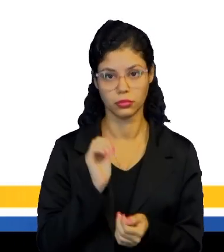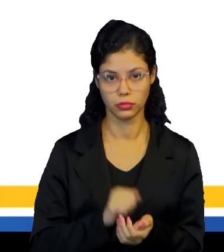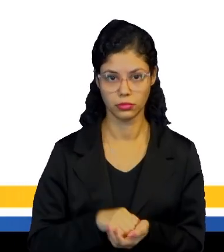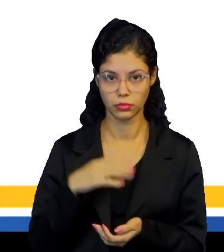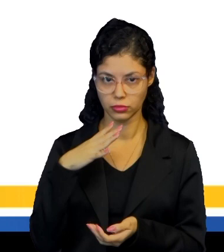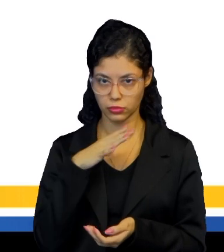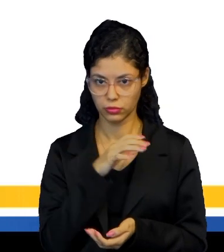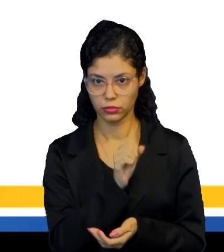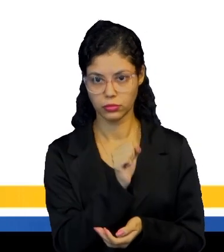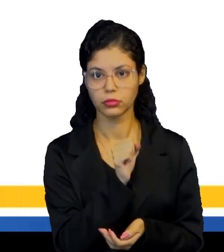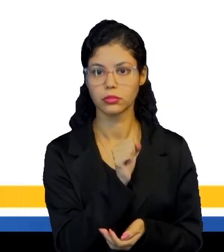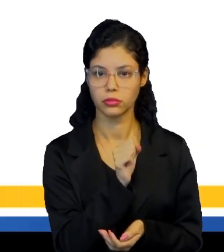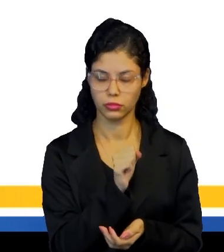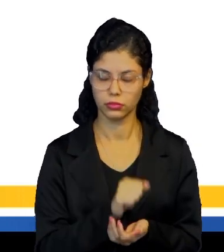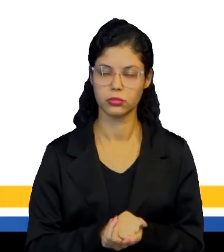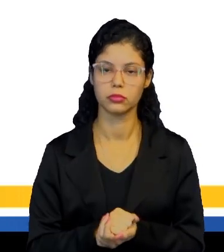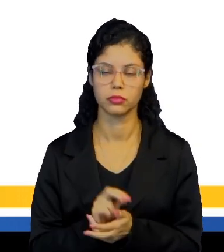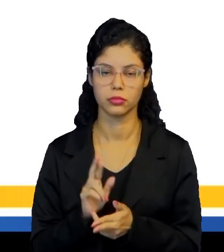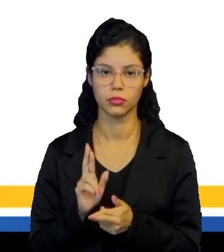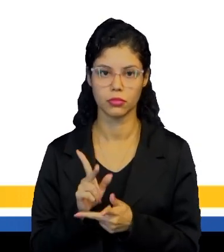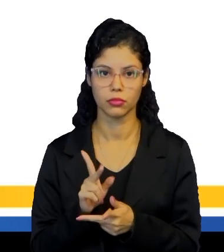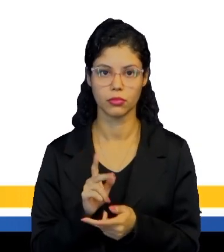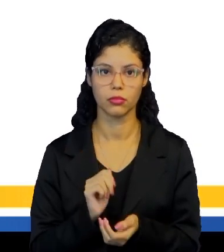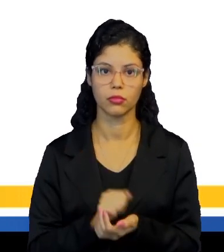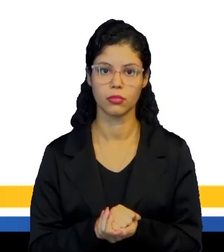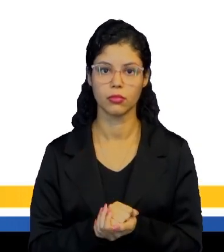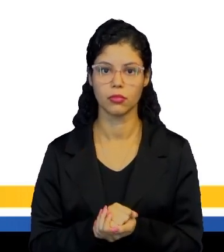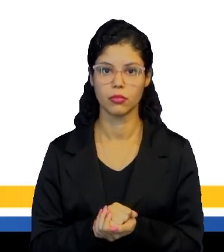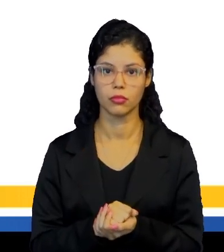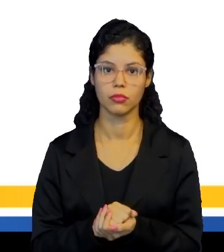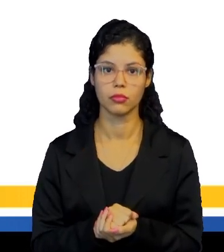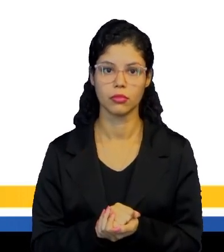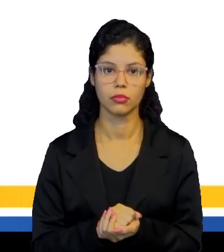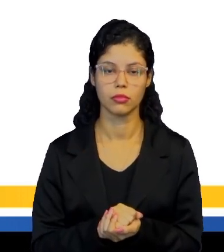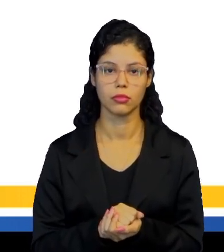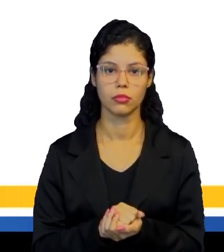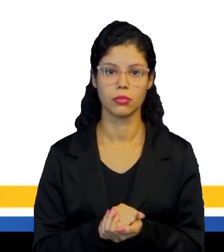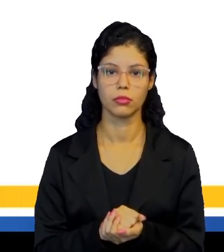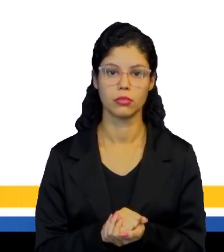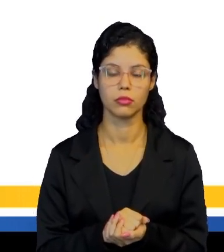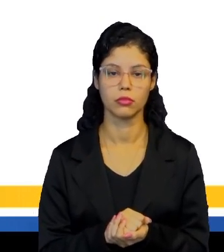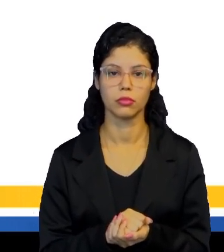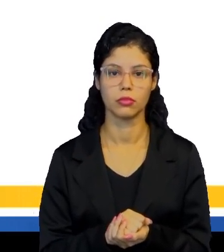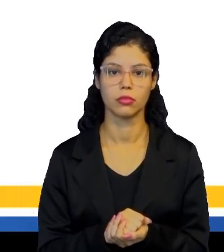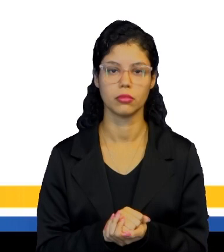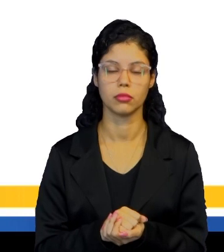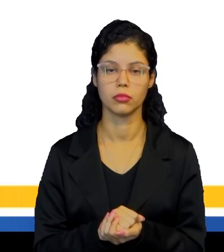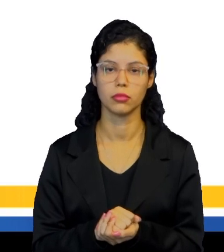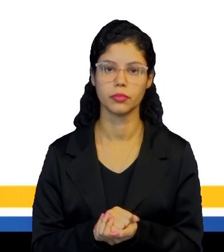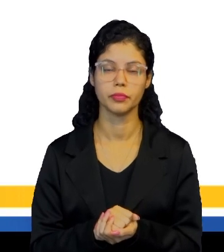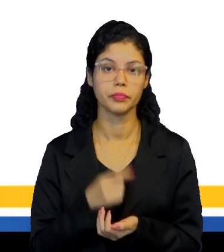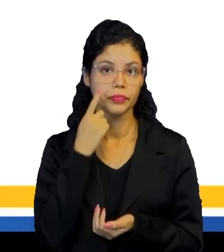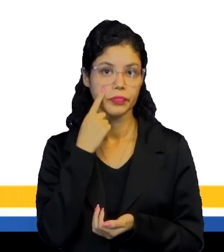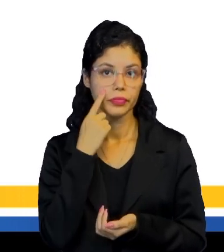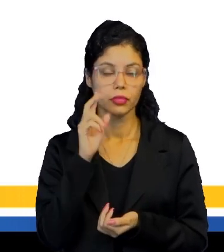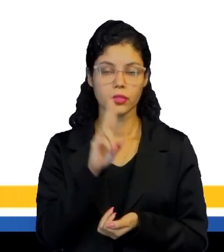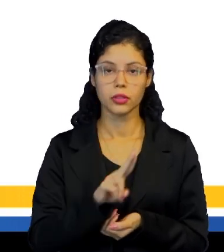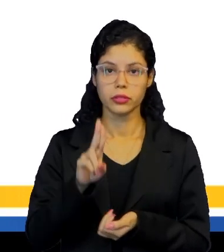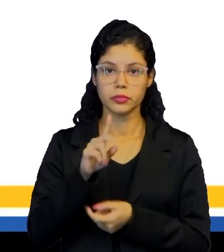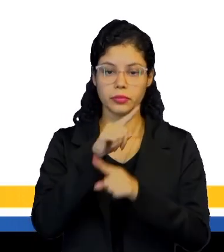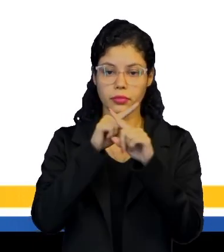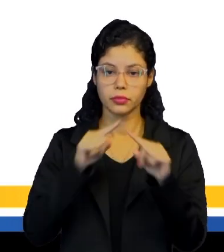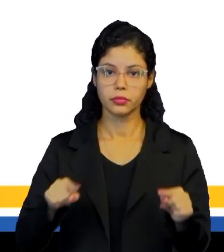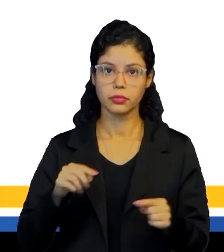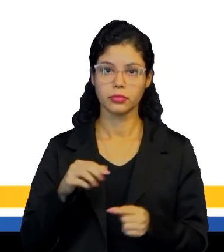tá porque tem uma diferença bom então vejamos aí nós vamos usar uma